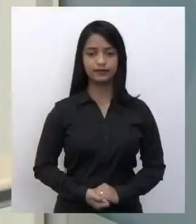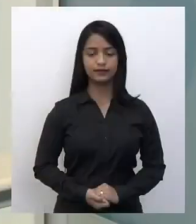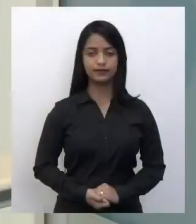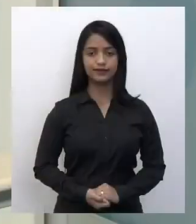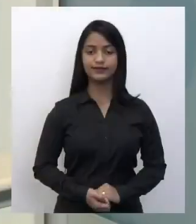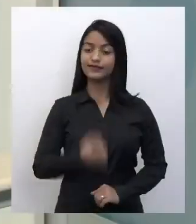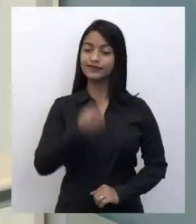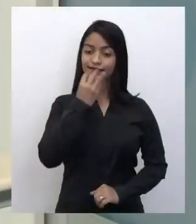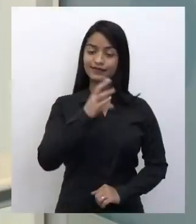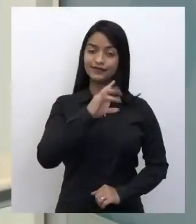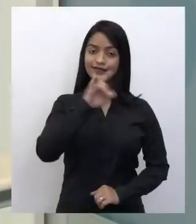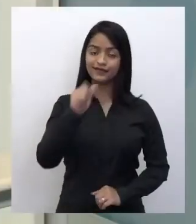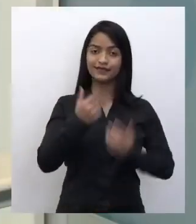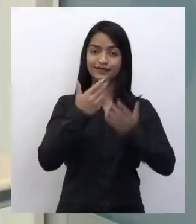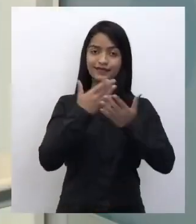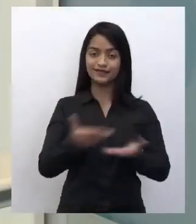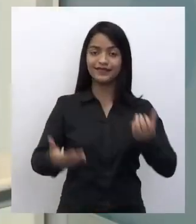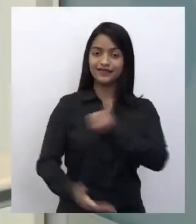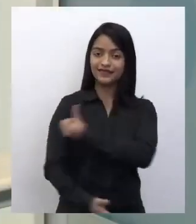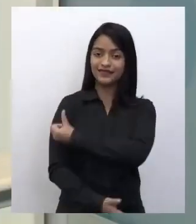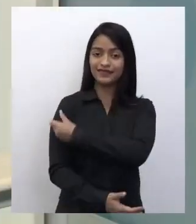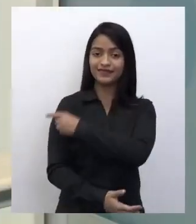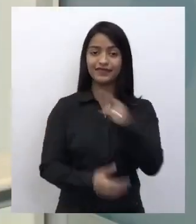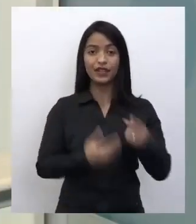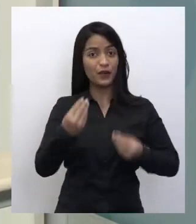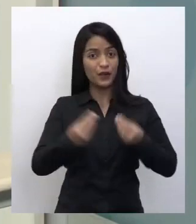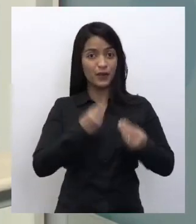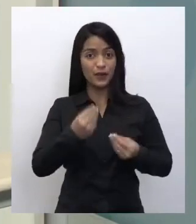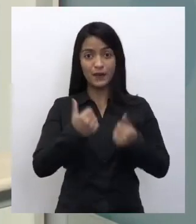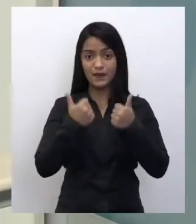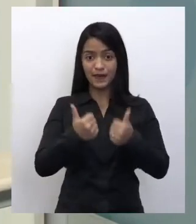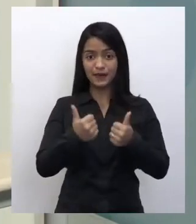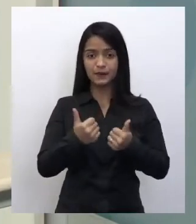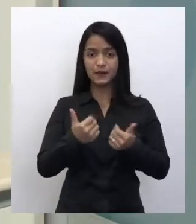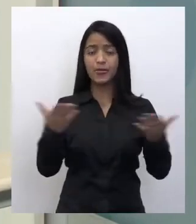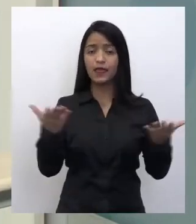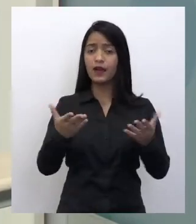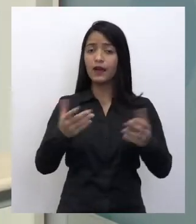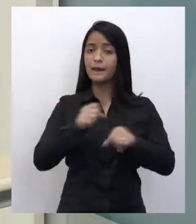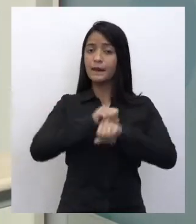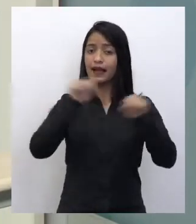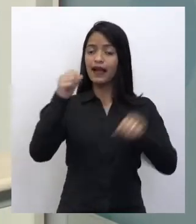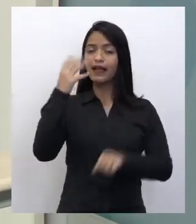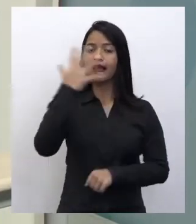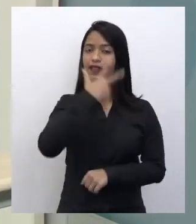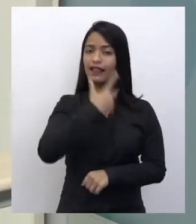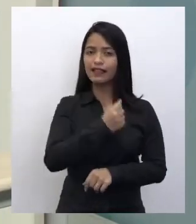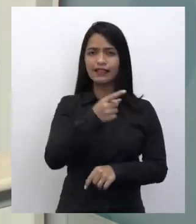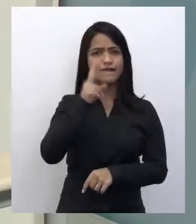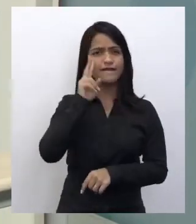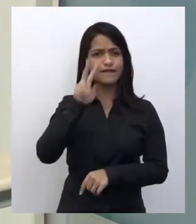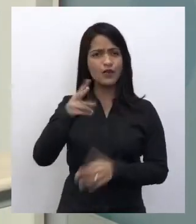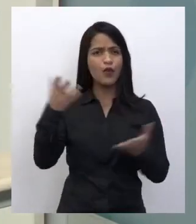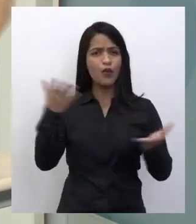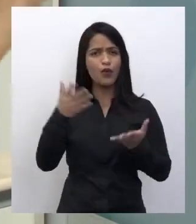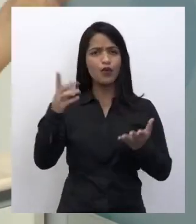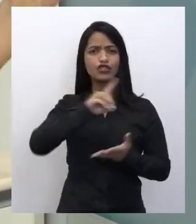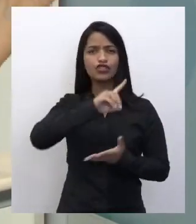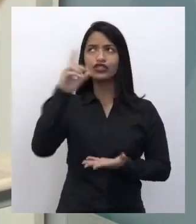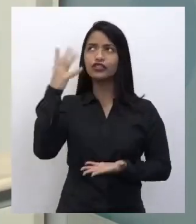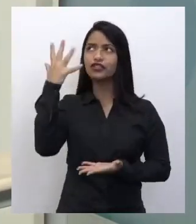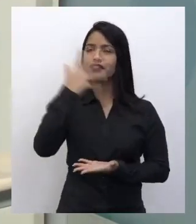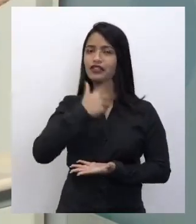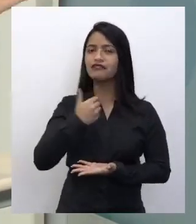Bom dia, sexto ano. Como vocês estão? Tudo bem? Hoje tá uma manhã linda. Vocês viram? Hoje já está lindo. Hoje dia